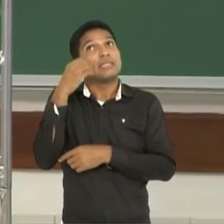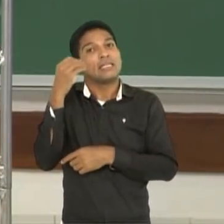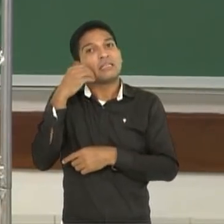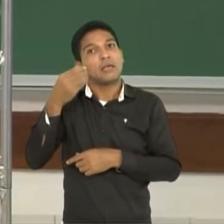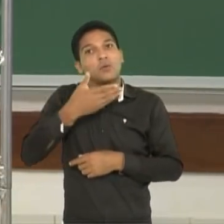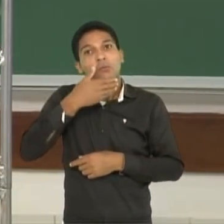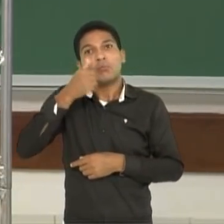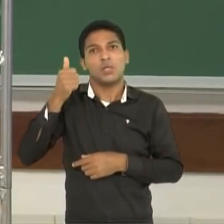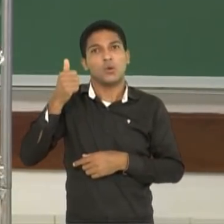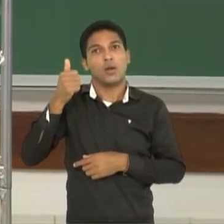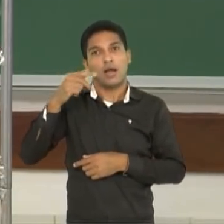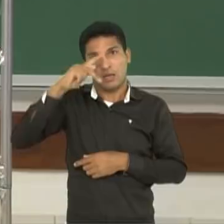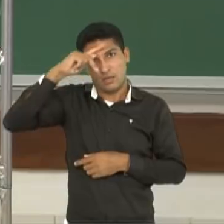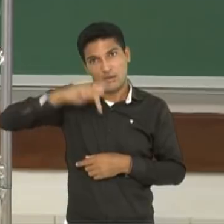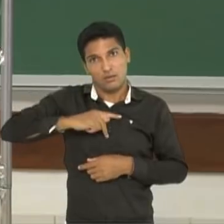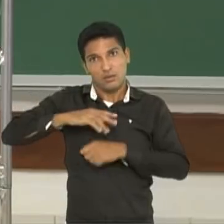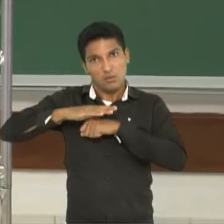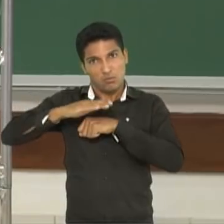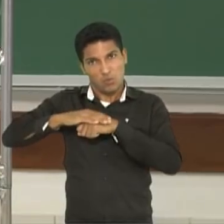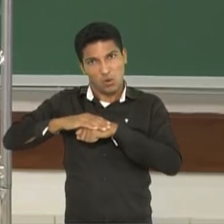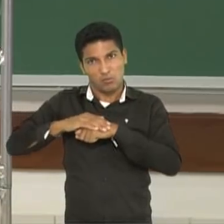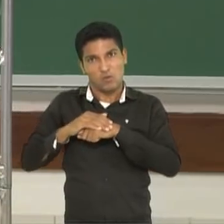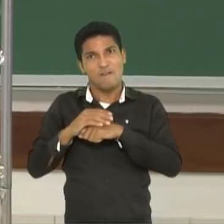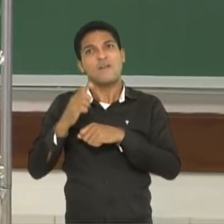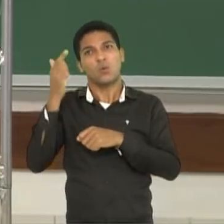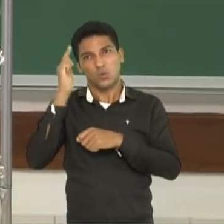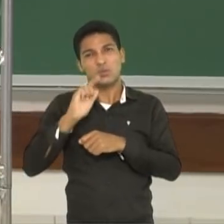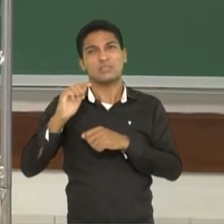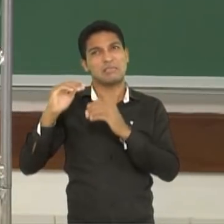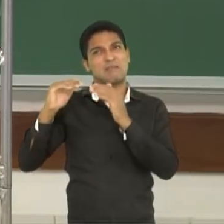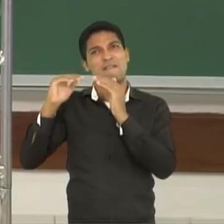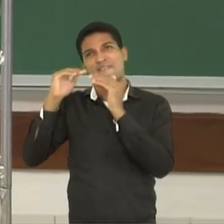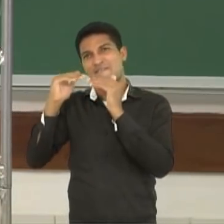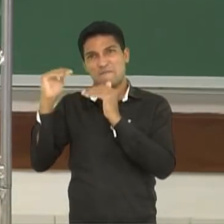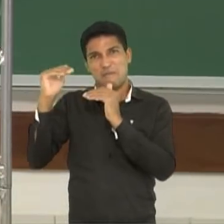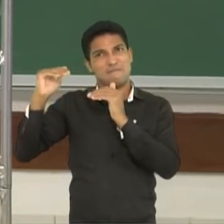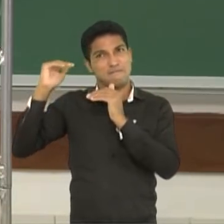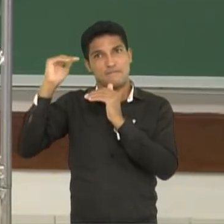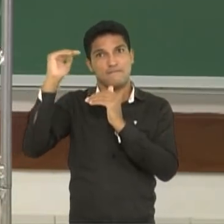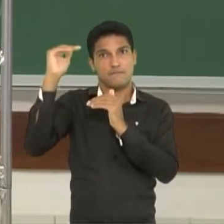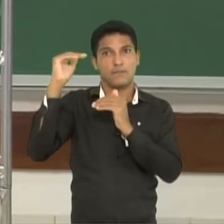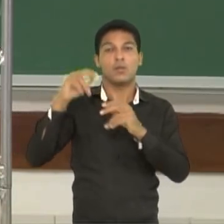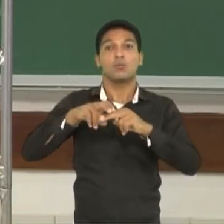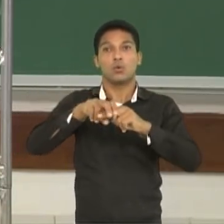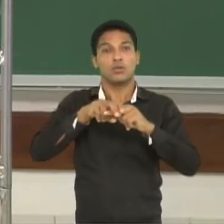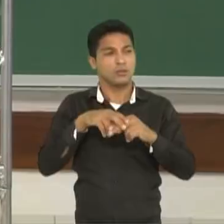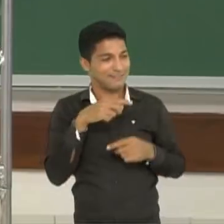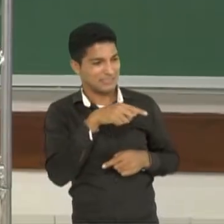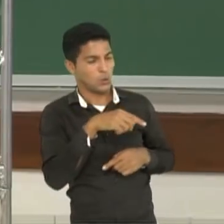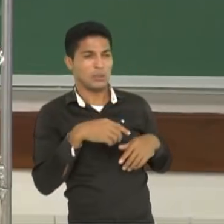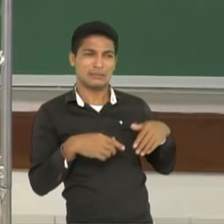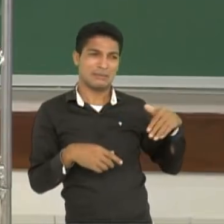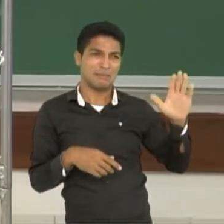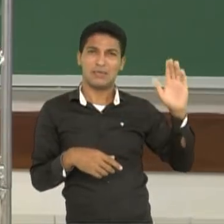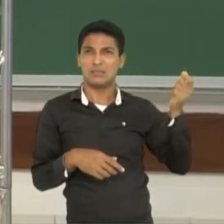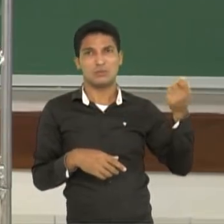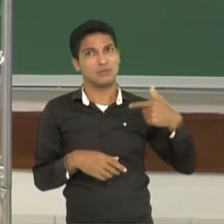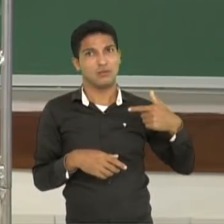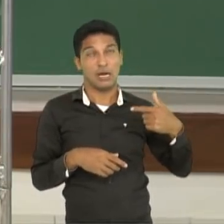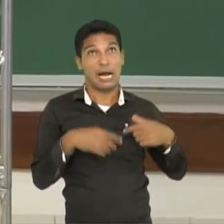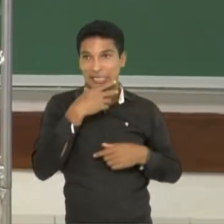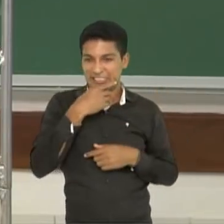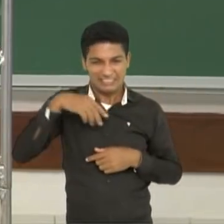competição individual que o atleta faz com ele mesmo e que ajuda até a direcionar o seu treinamento para ele